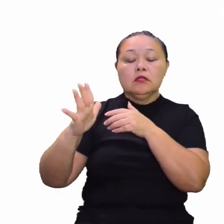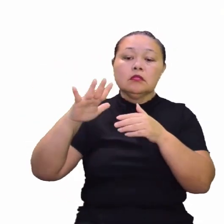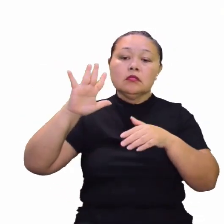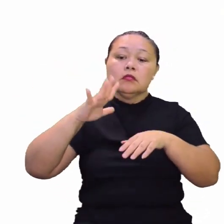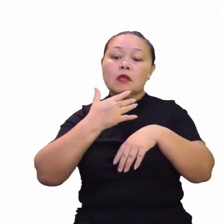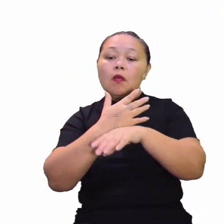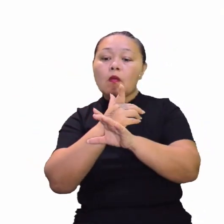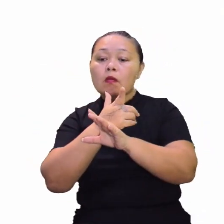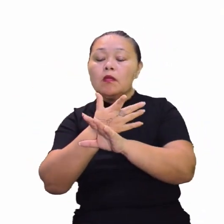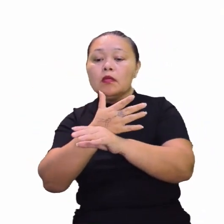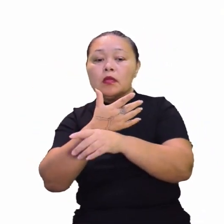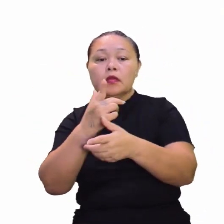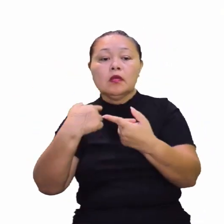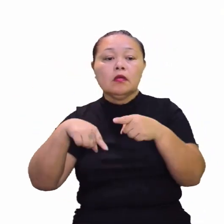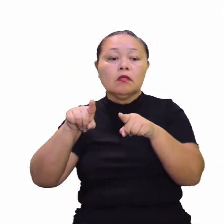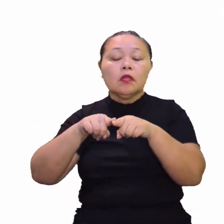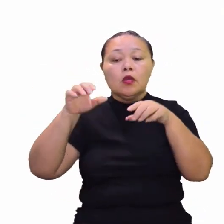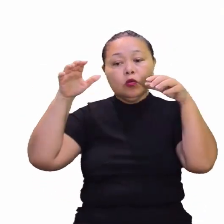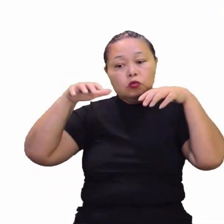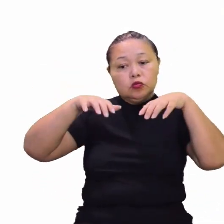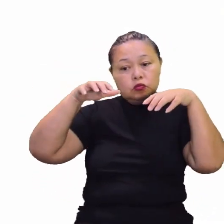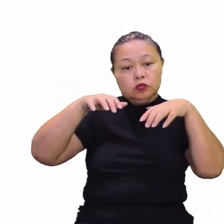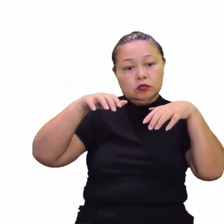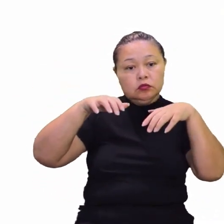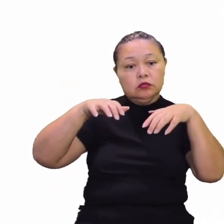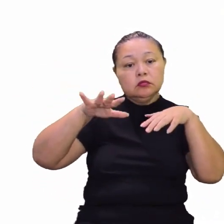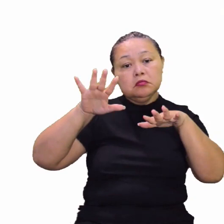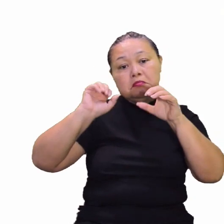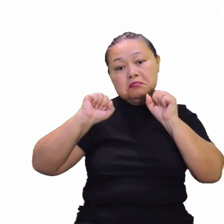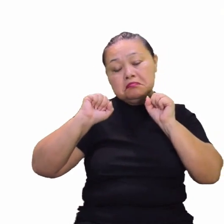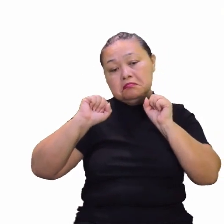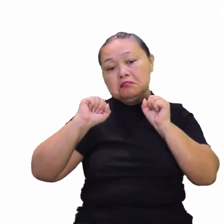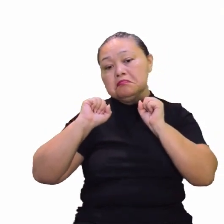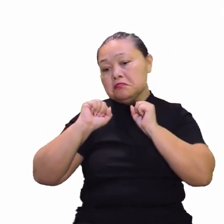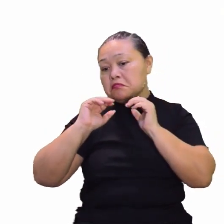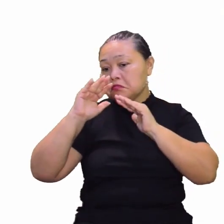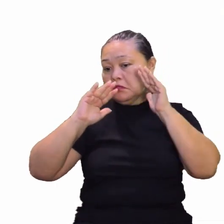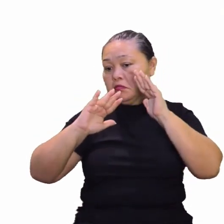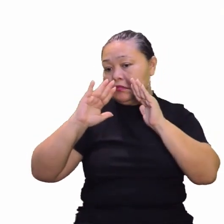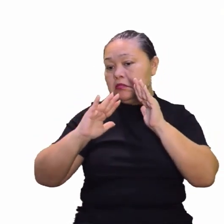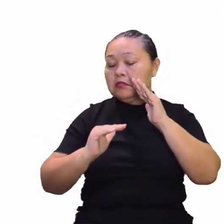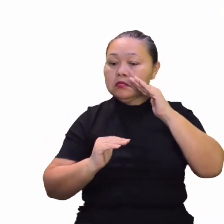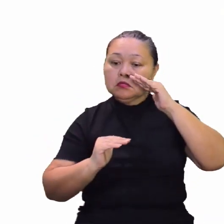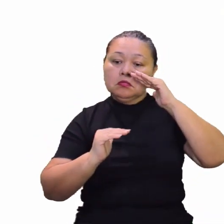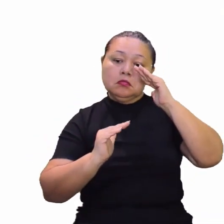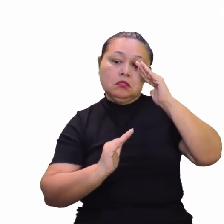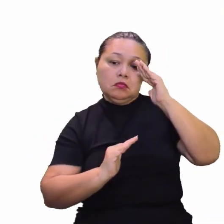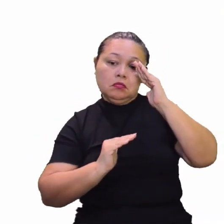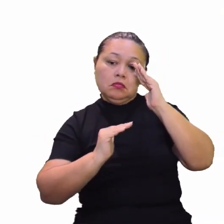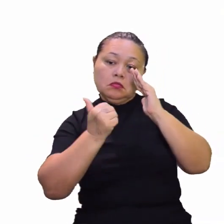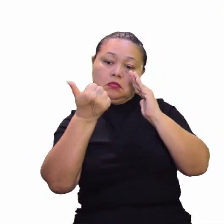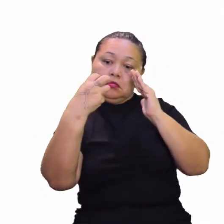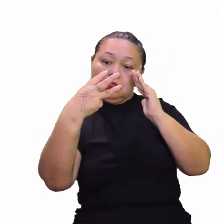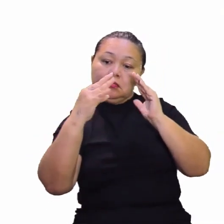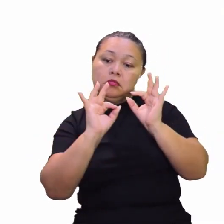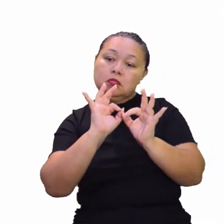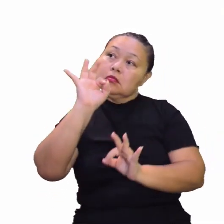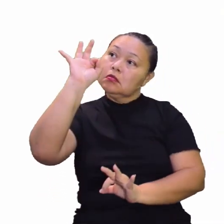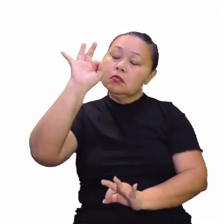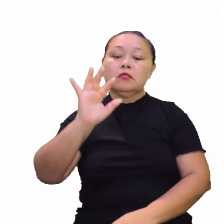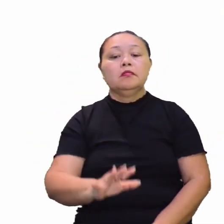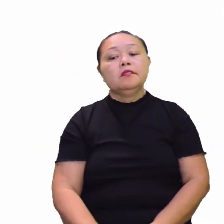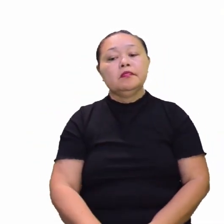oscila de acordo com as estações, seca e chuvosa. Ele pode chegar aí até 13